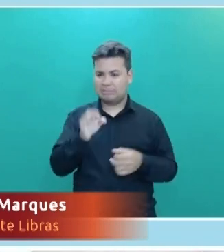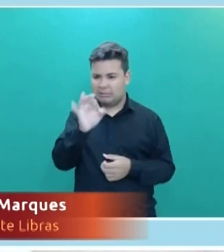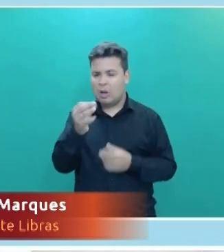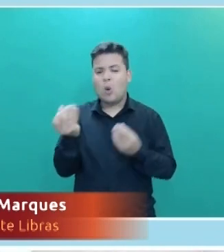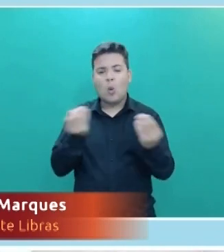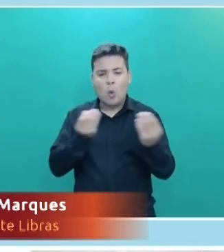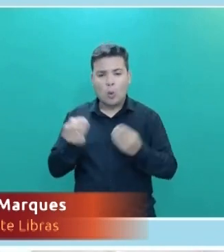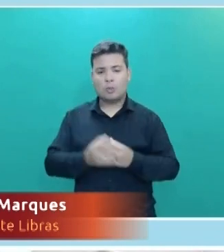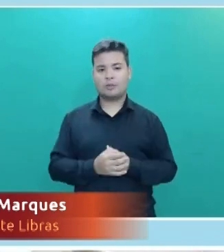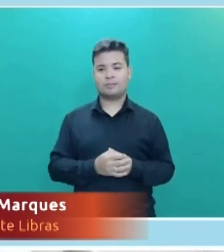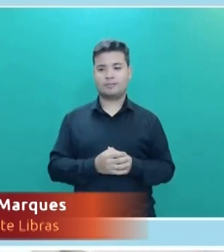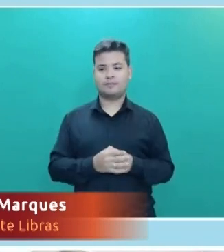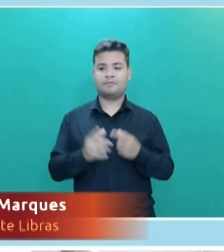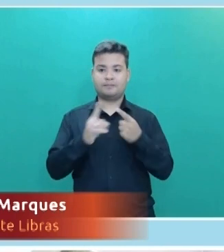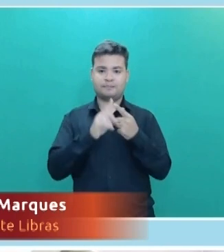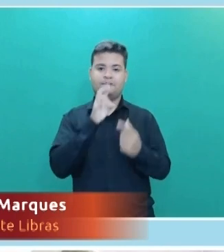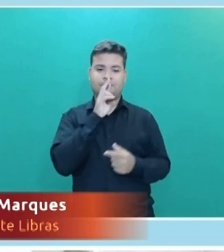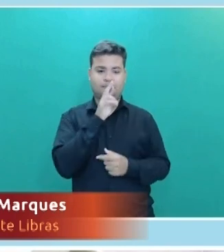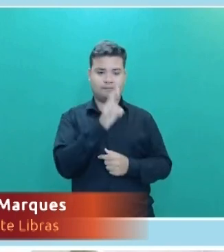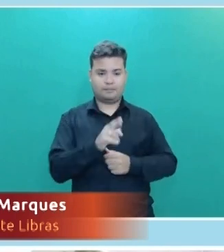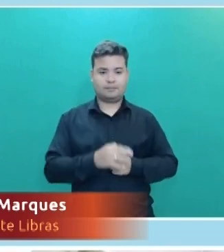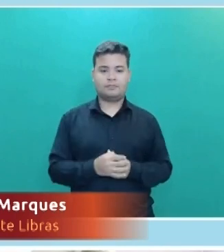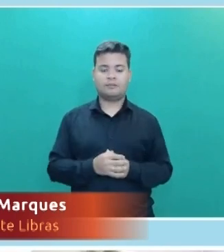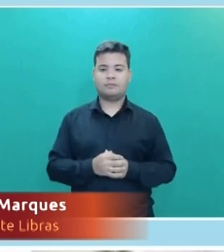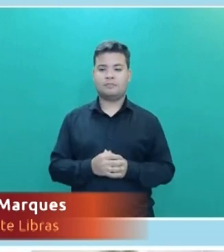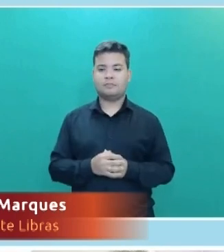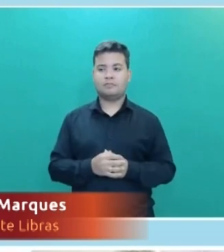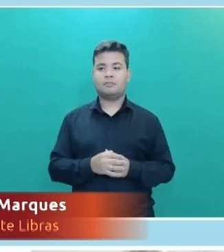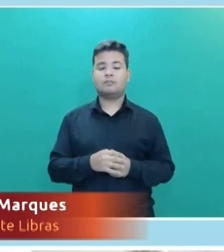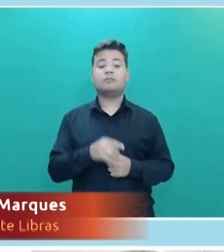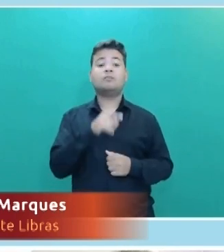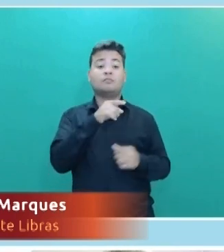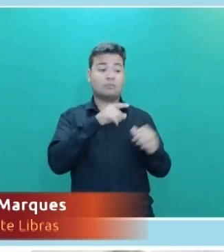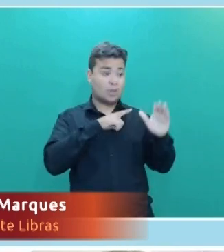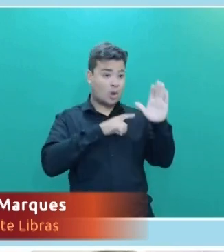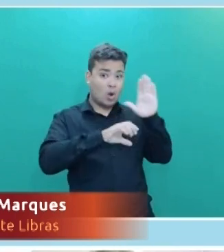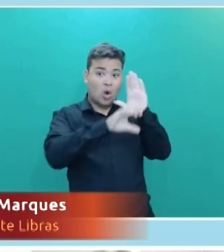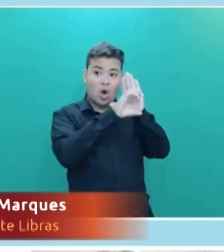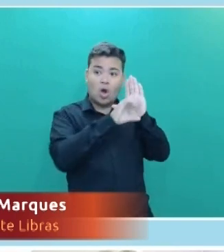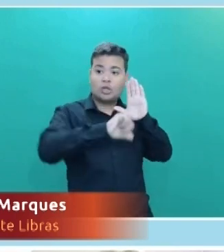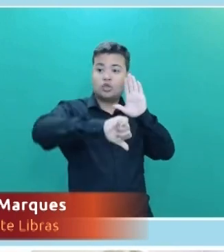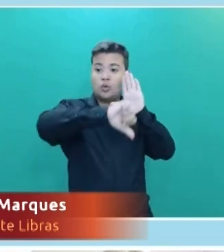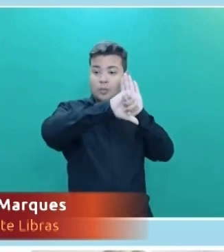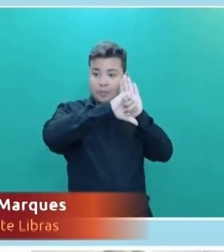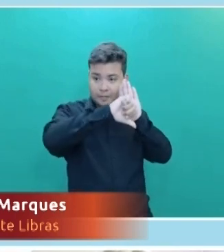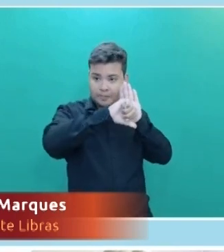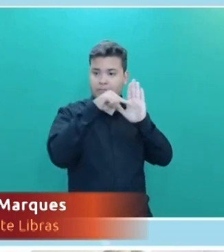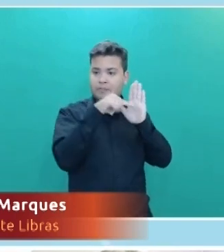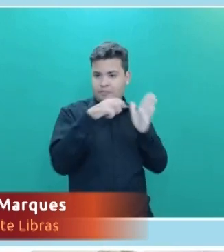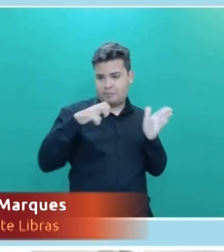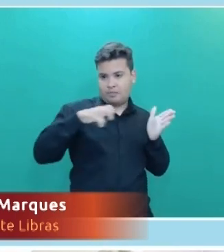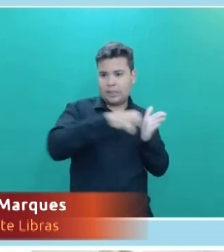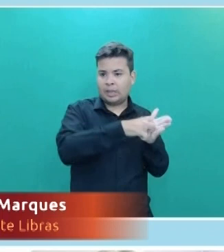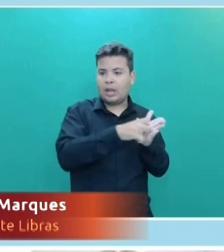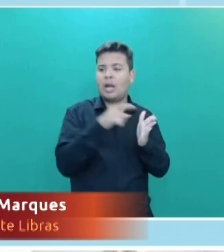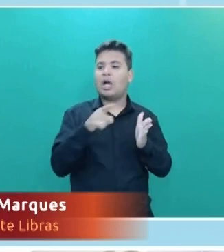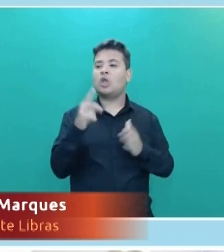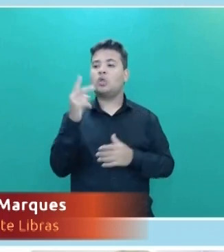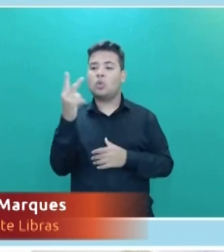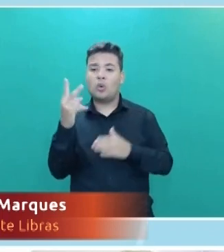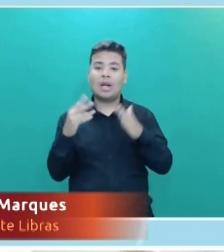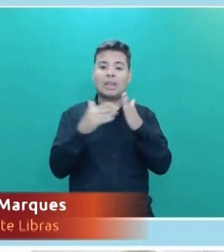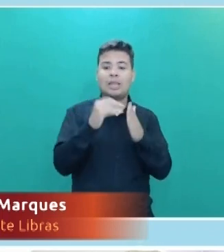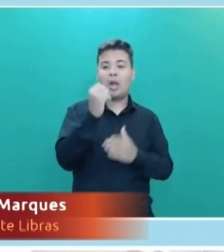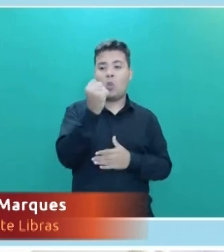Em questão de punibilidade, o Código Penal prevê de 2 a 8 anos de reclusão. No caso de